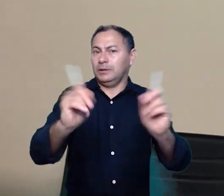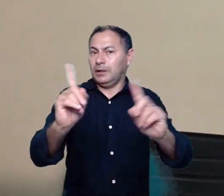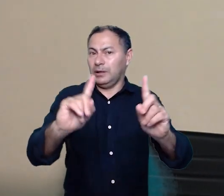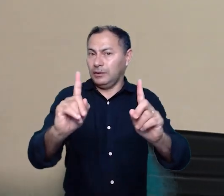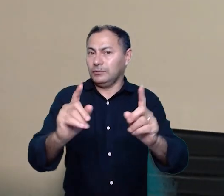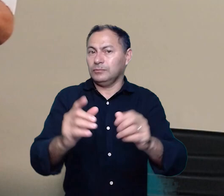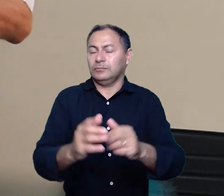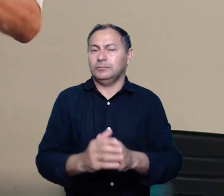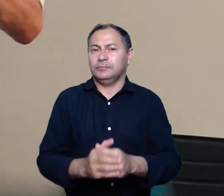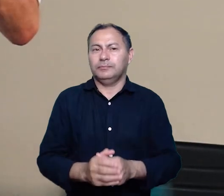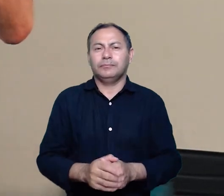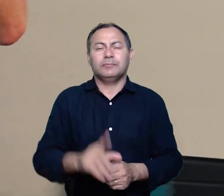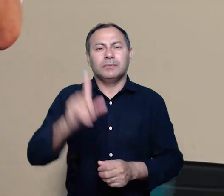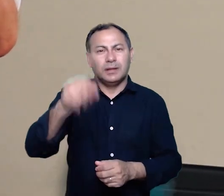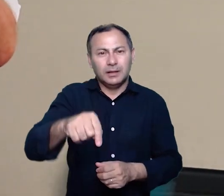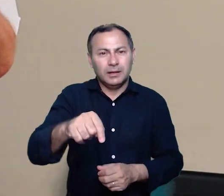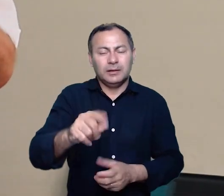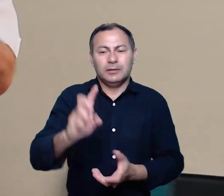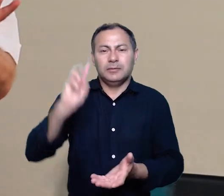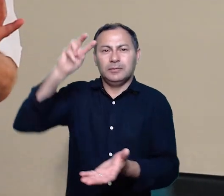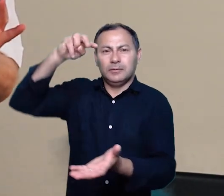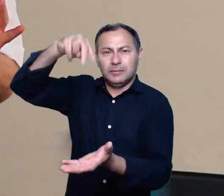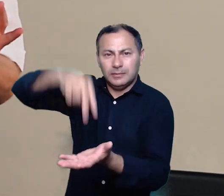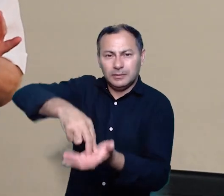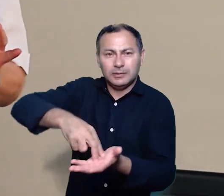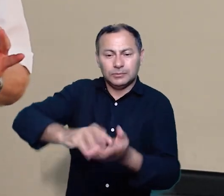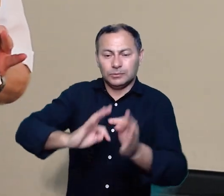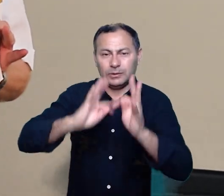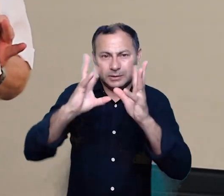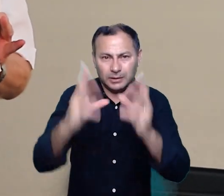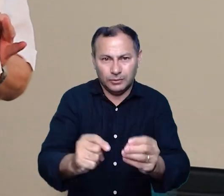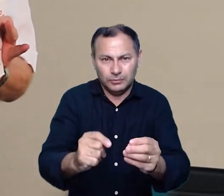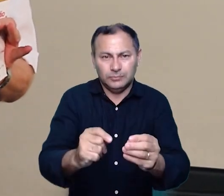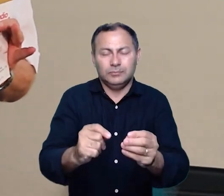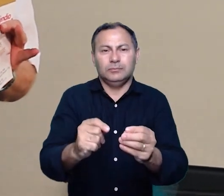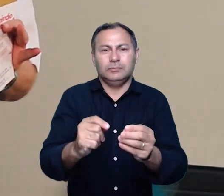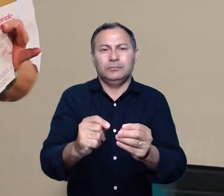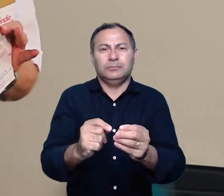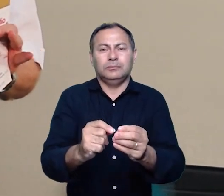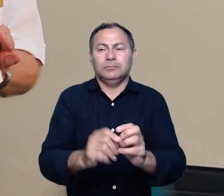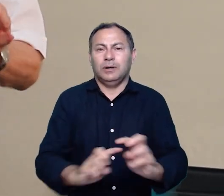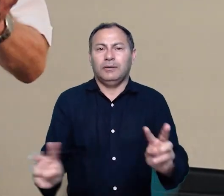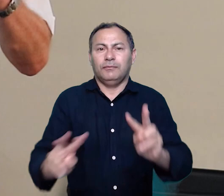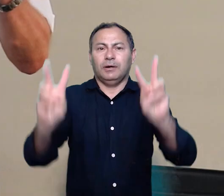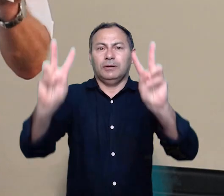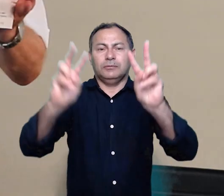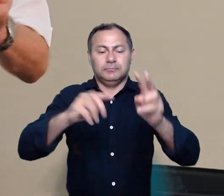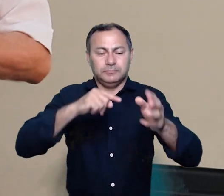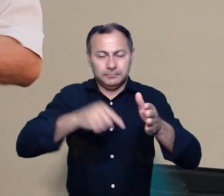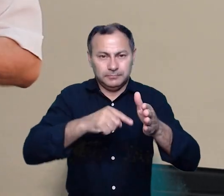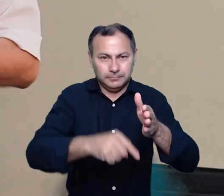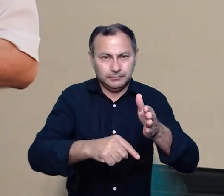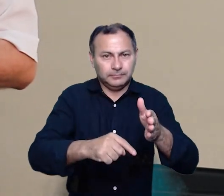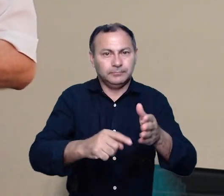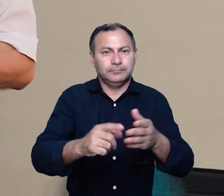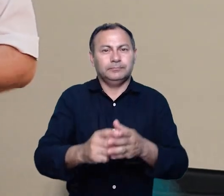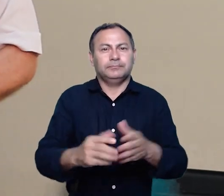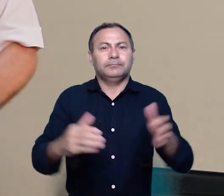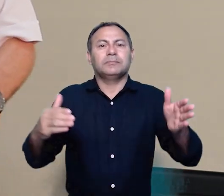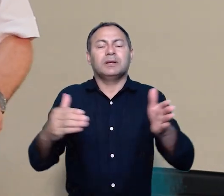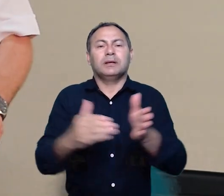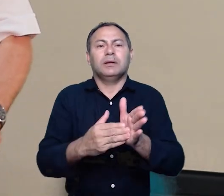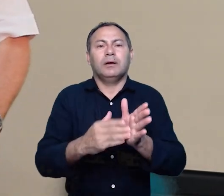época. Não. Será parte integrante, com valor de